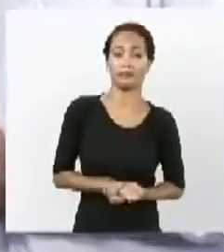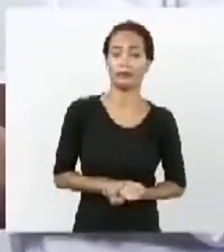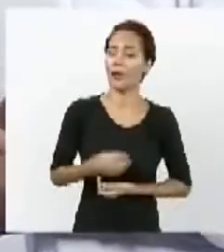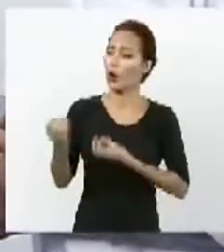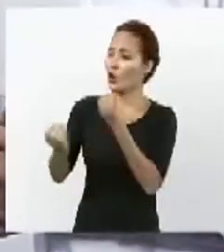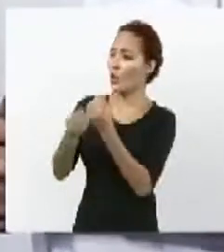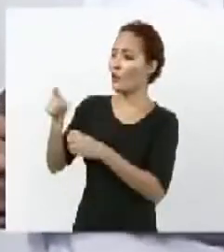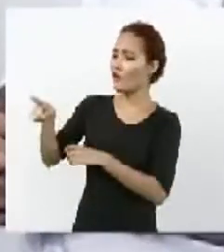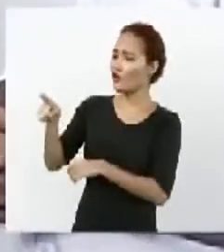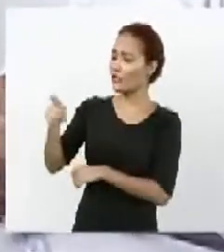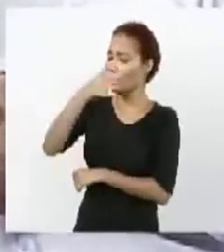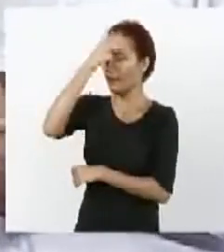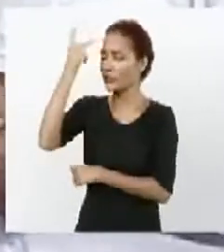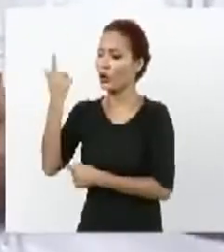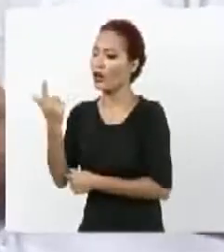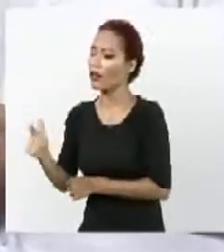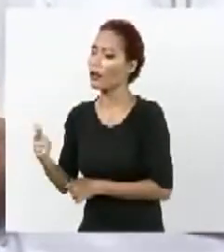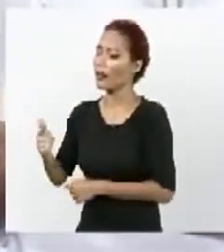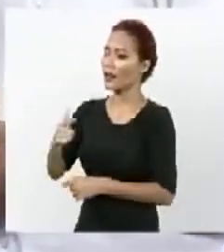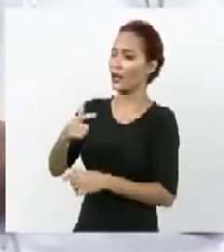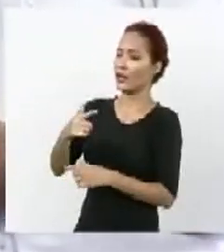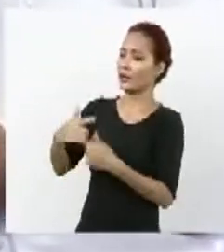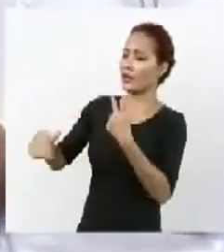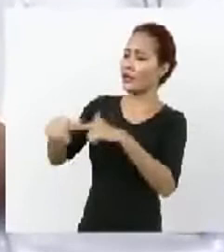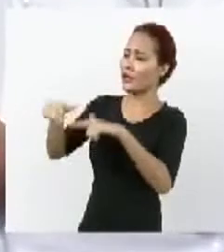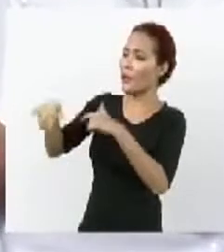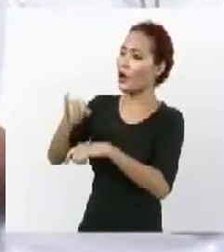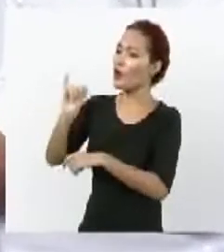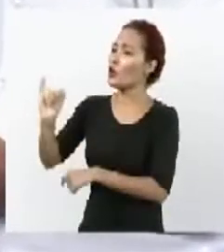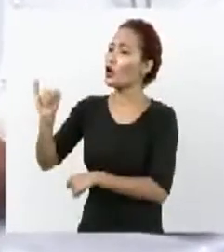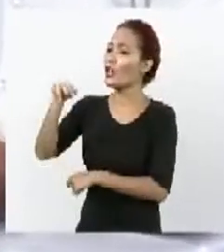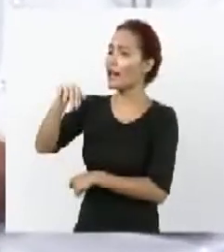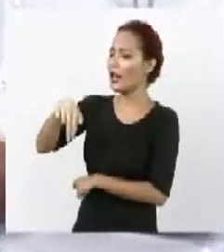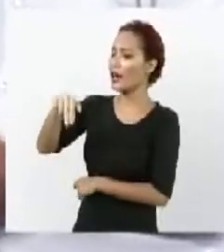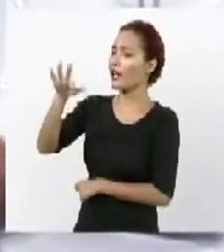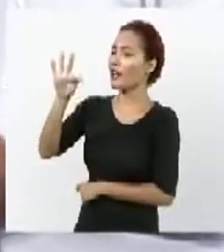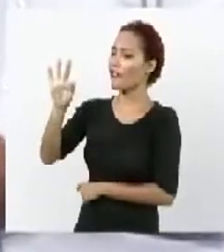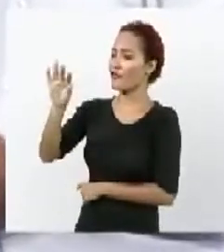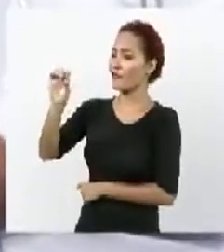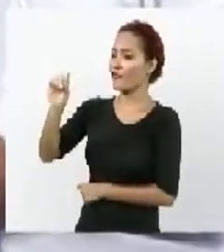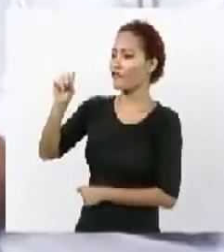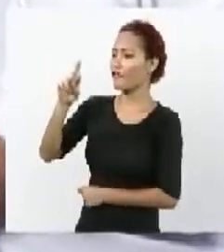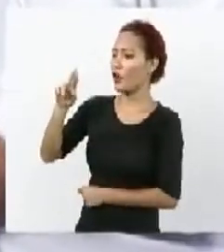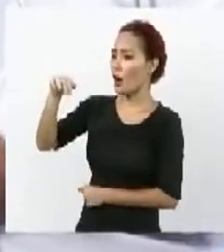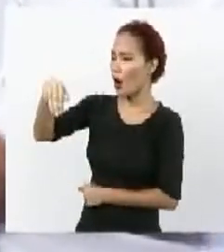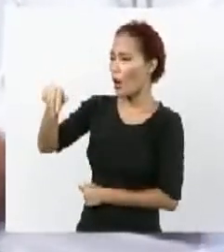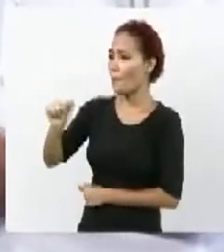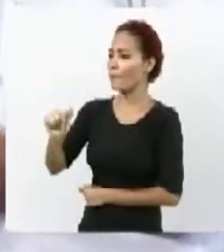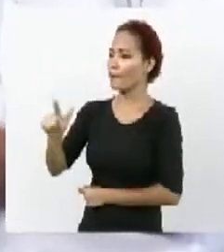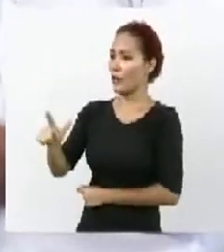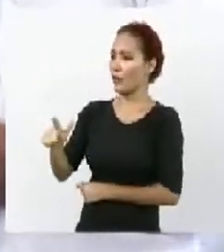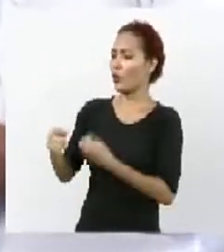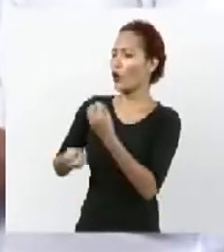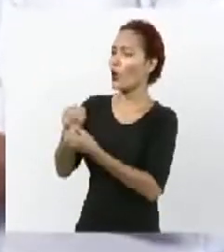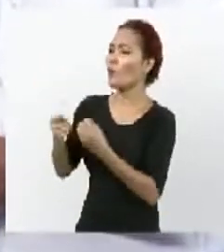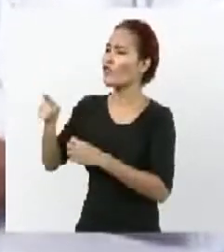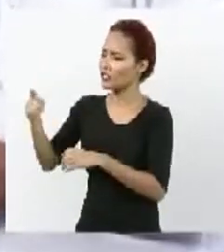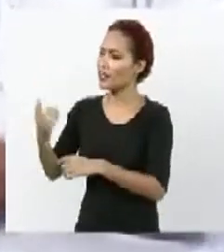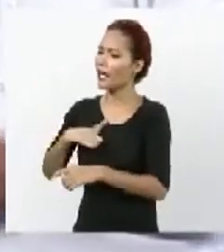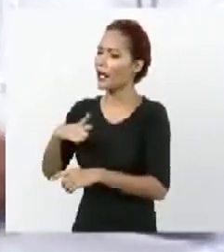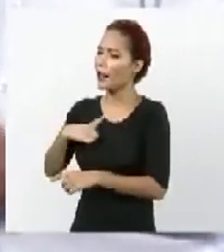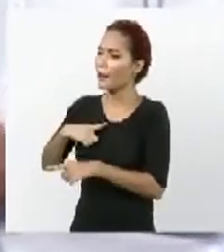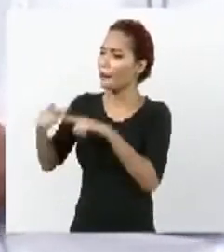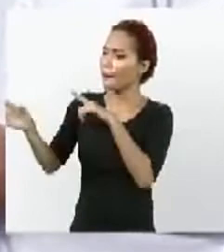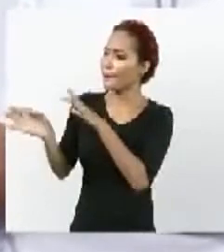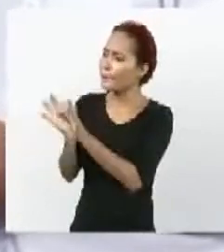informal, que já representa um terço da população da capital, de acordo com o Diese? E há, neste momento, um programa algo destinado à revitalização